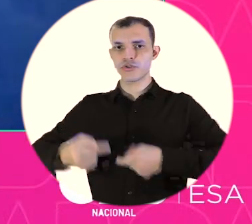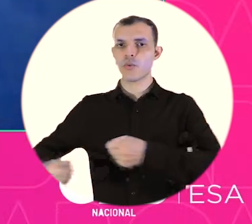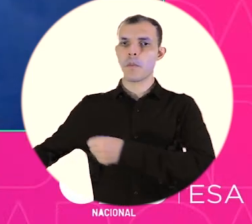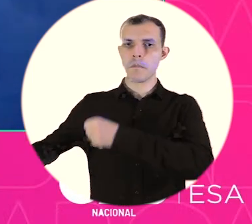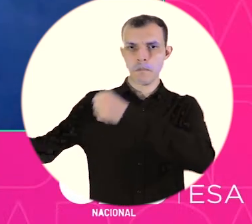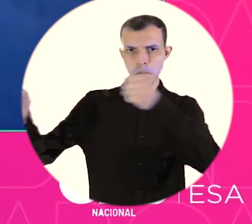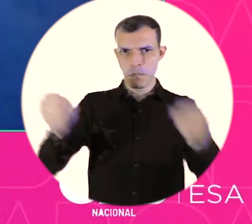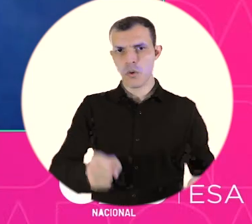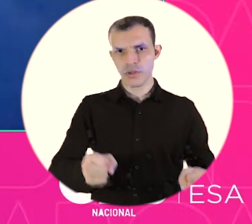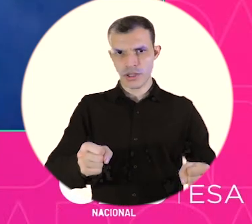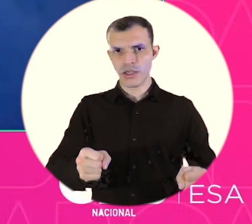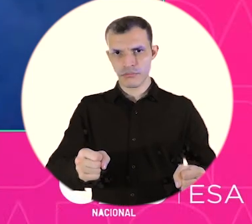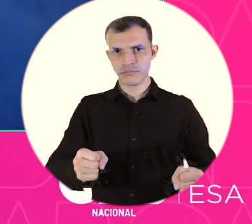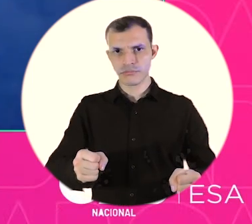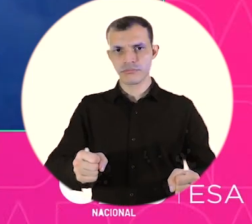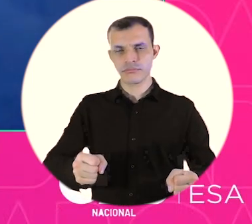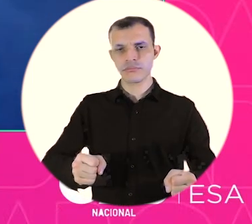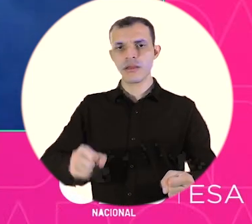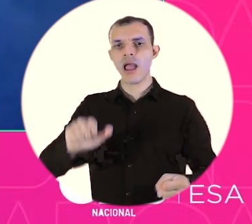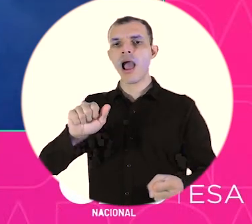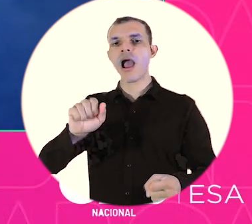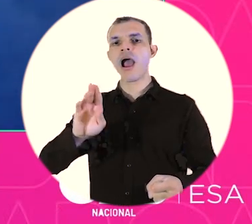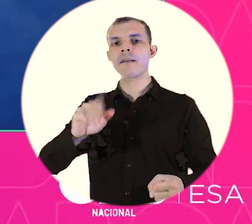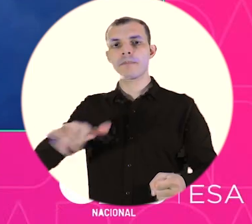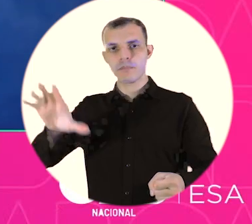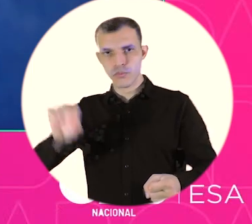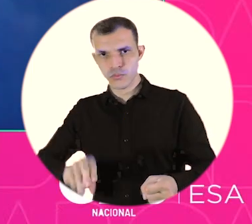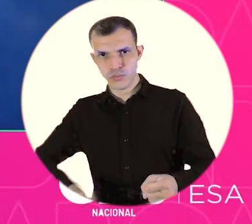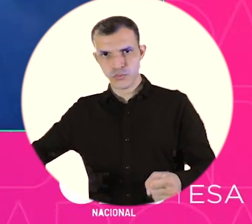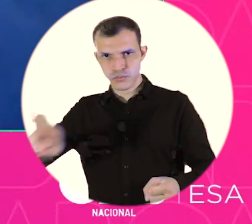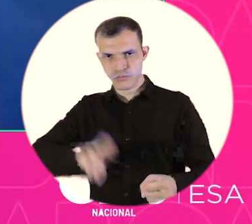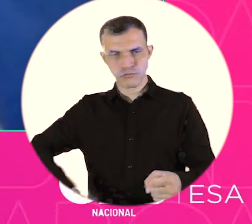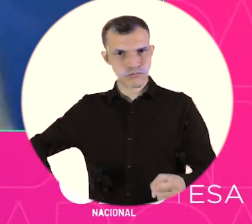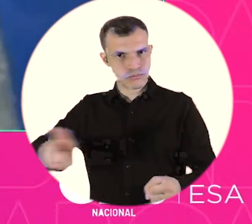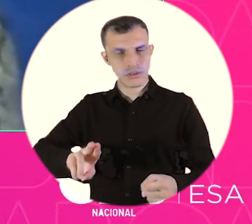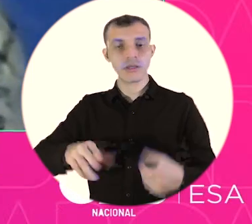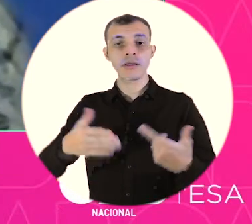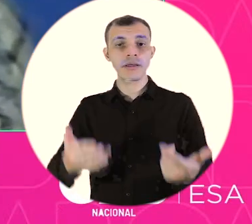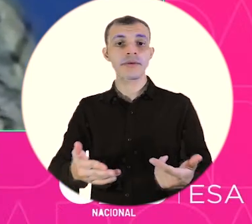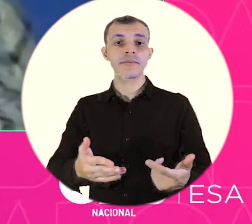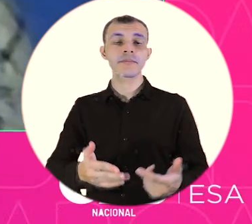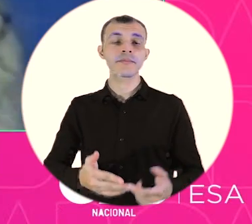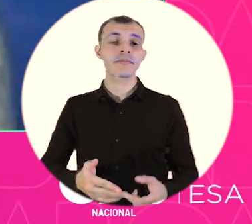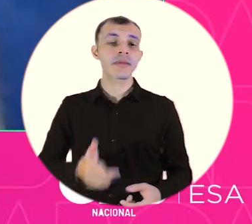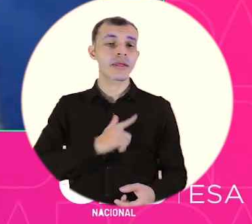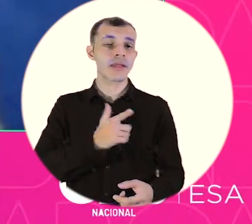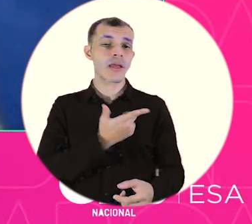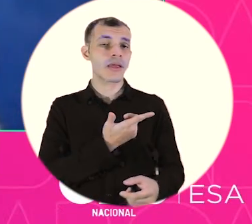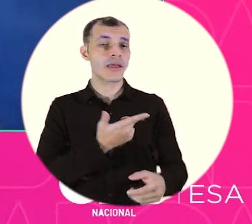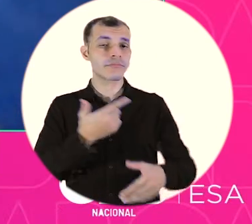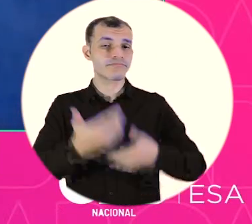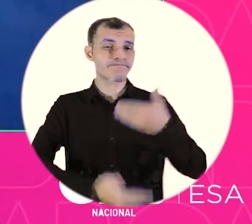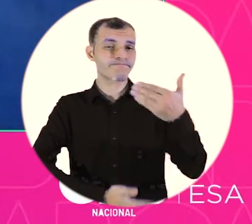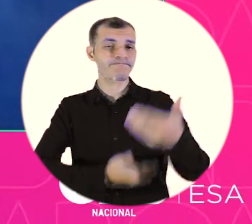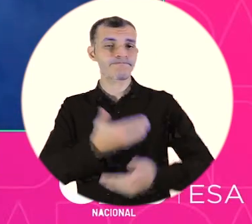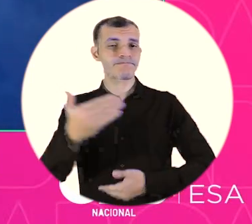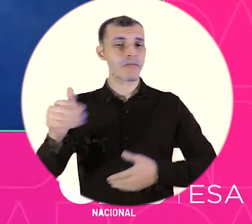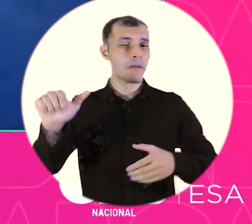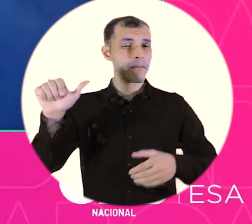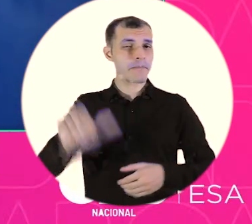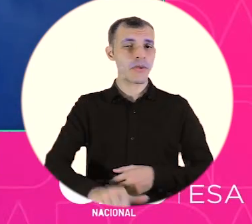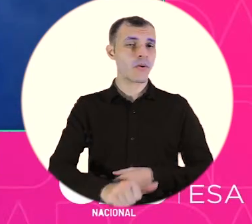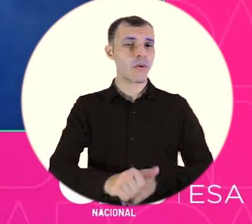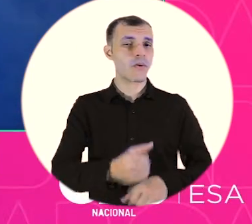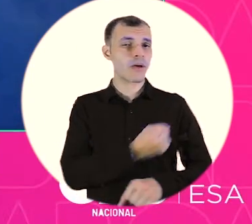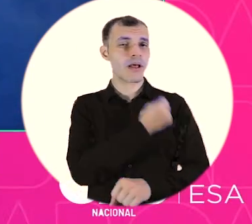poder político ou do uso indevido dos meios de comunicação social, e isso pode acarretar, isso tem consequências mais graves,